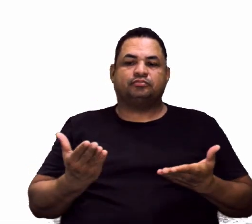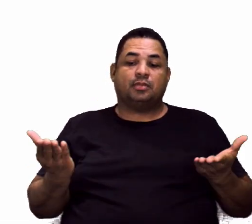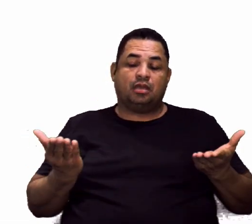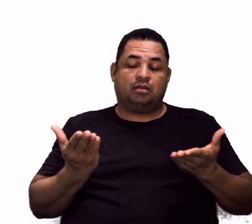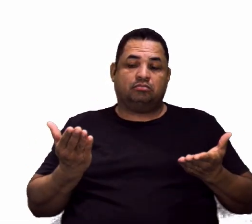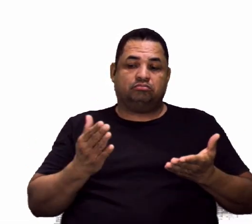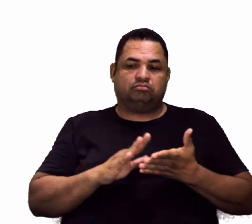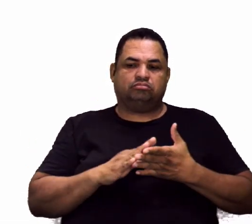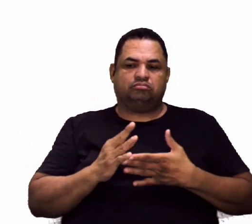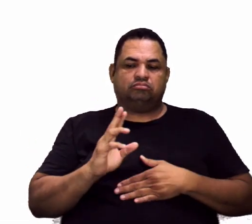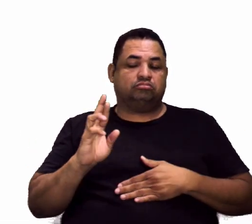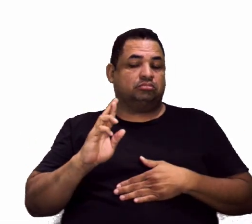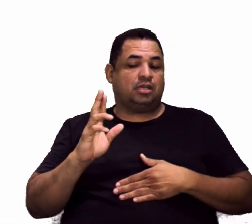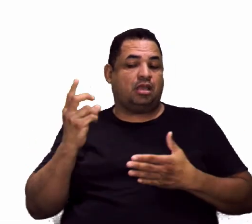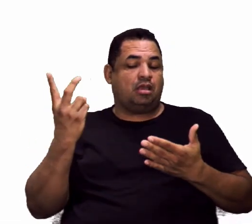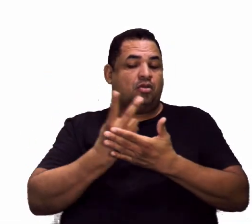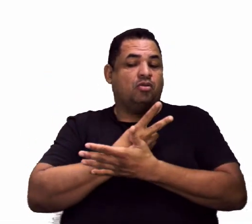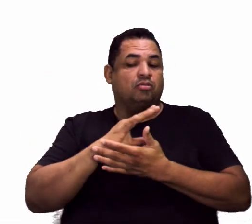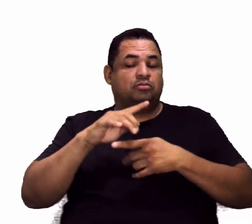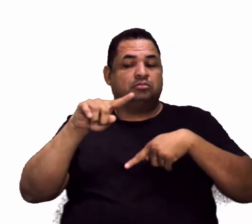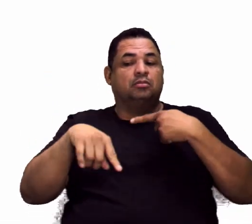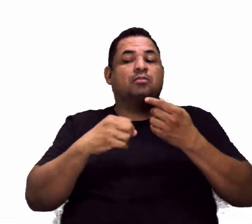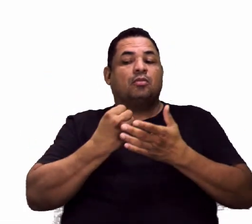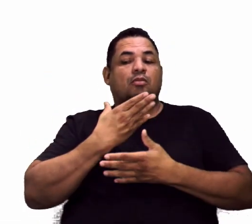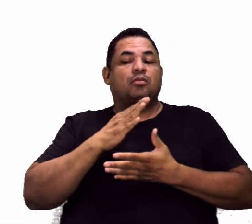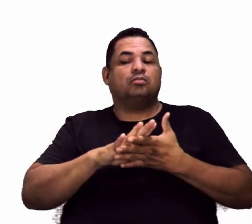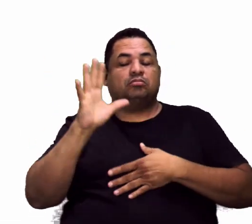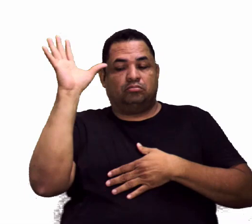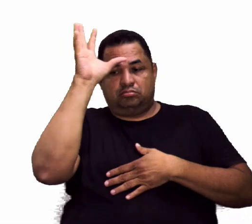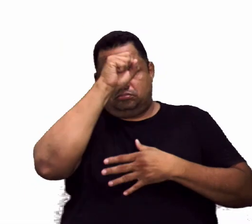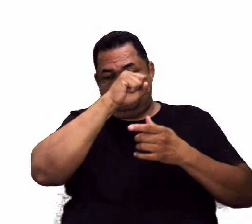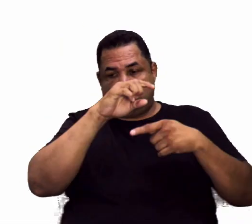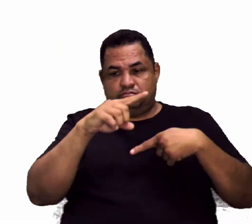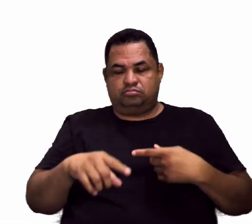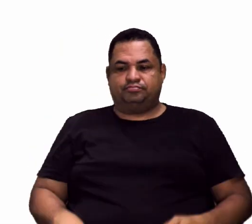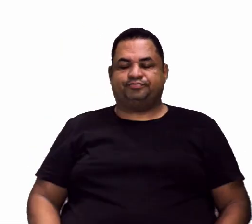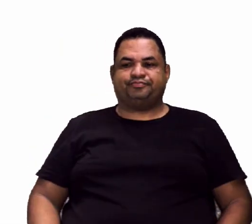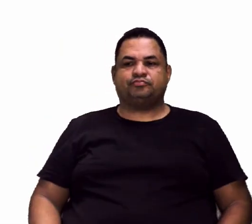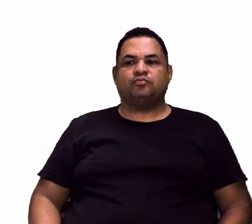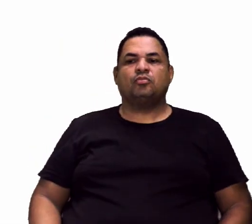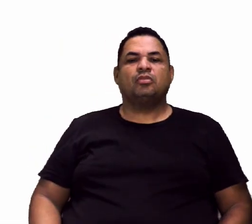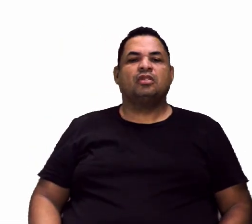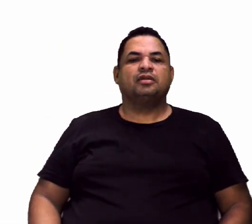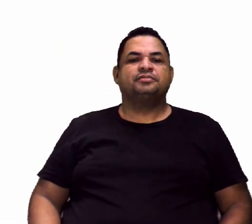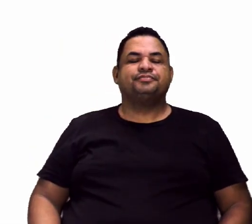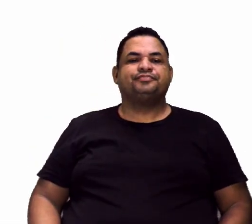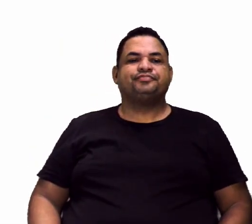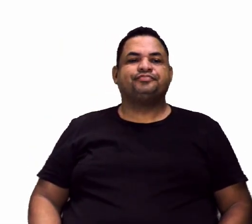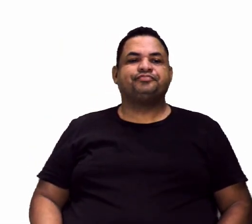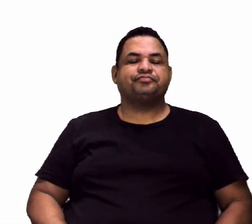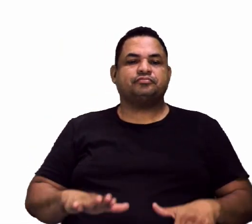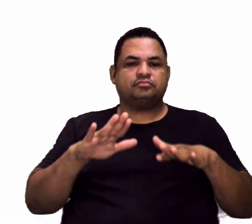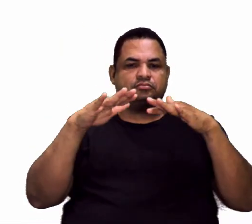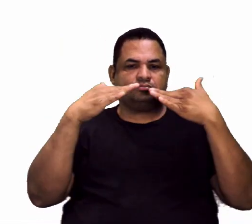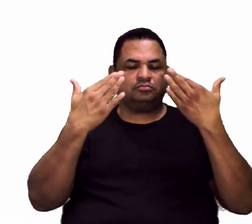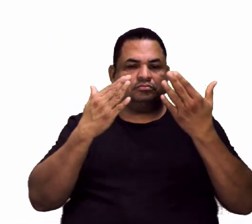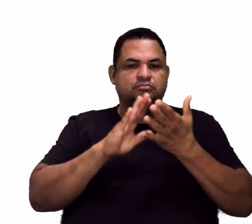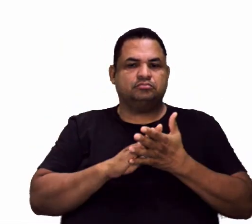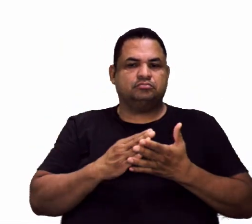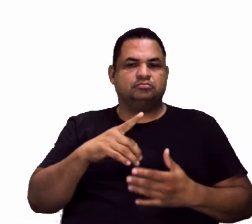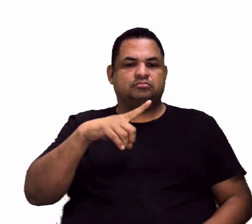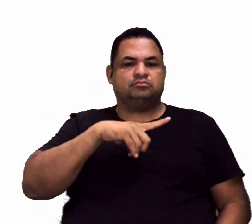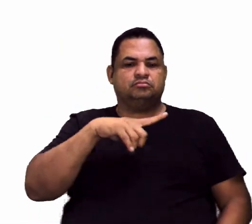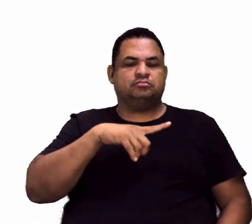agora de aprender, porque nas próximas, com certeza, você vai ter um final feliz. Mas fique ligado aí, porque